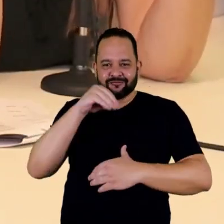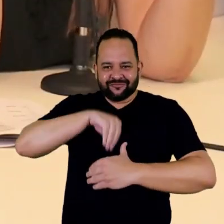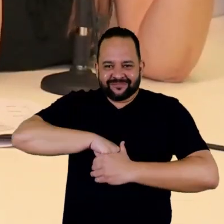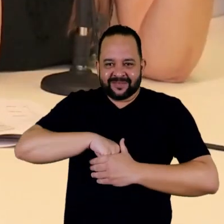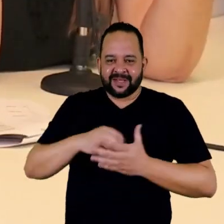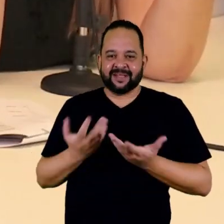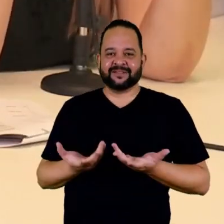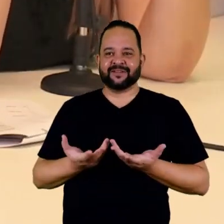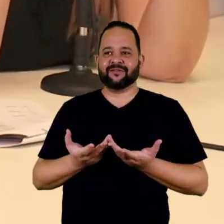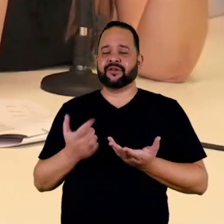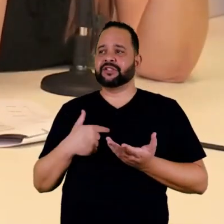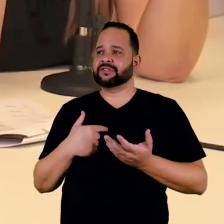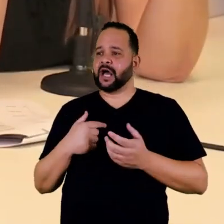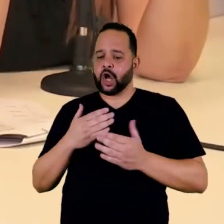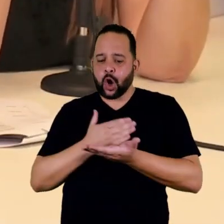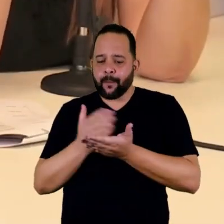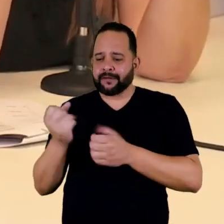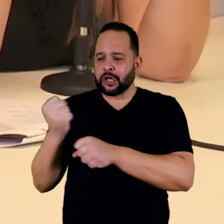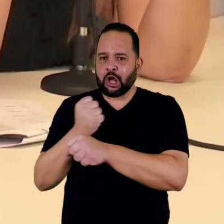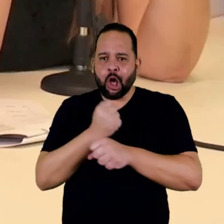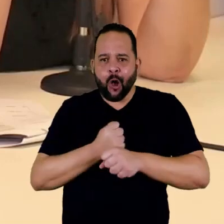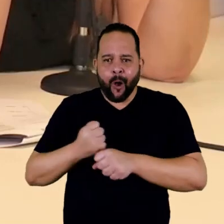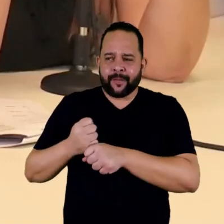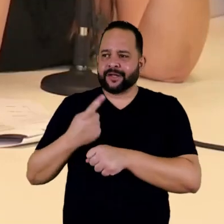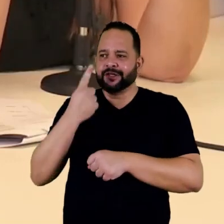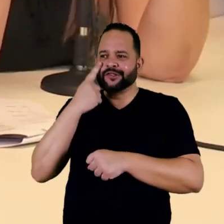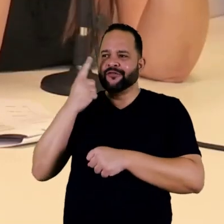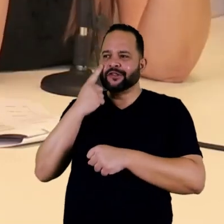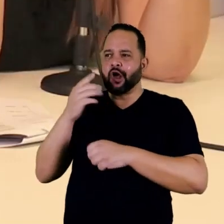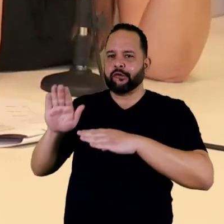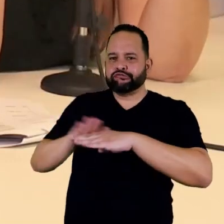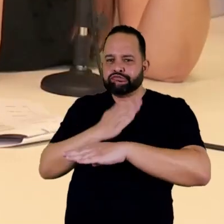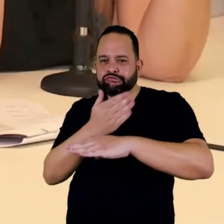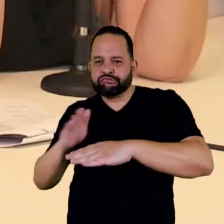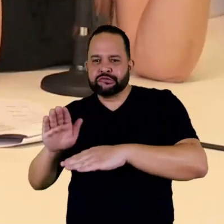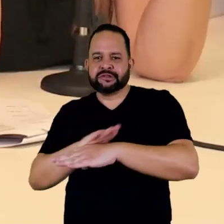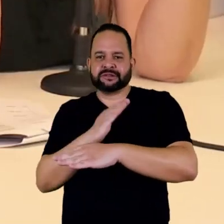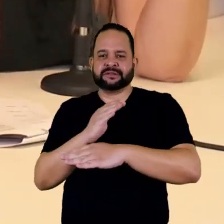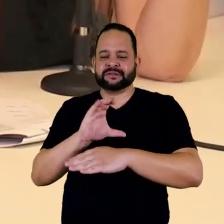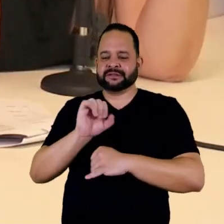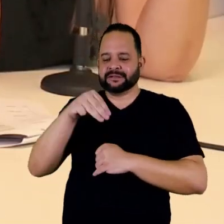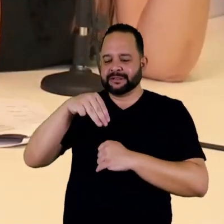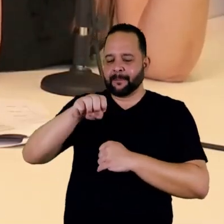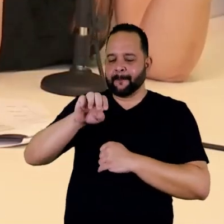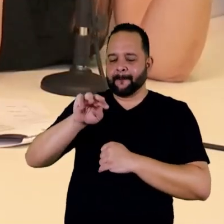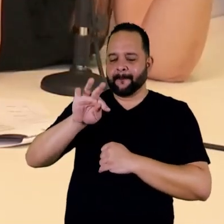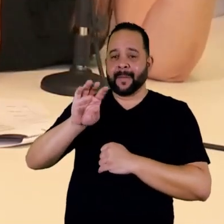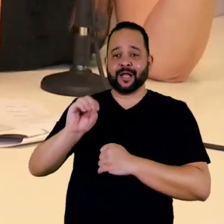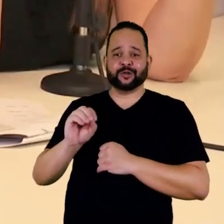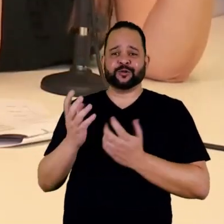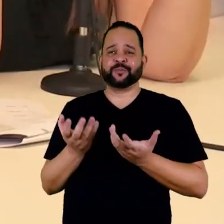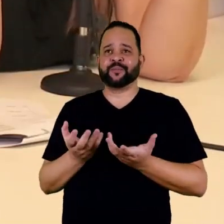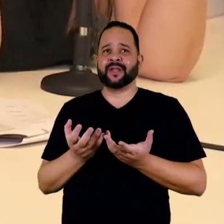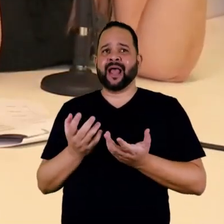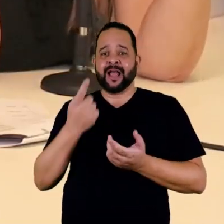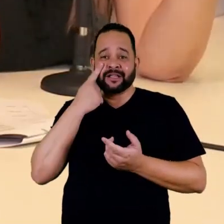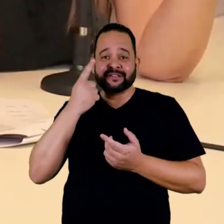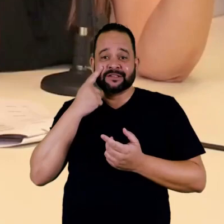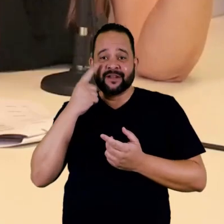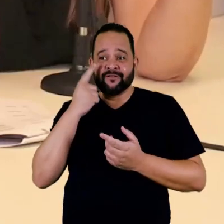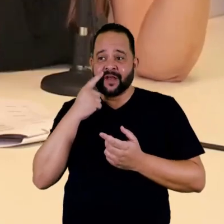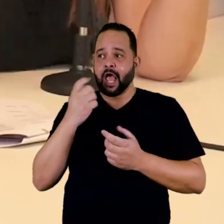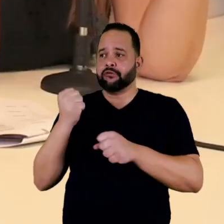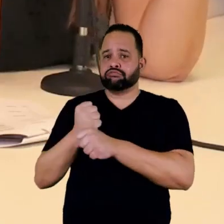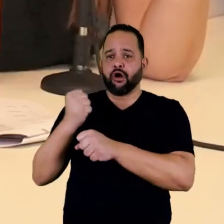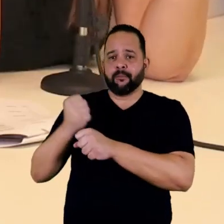obra A gente tem a só estrutura de concreto né então é a parte fria que a gente brinca da obra e aí quando você começa a ver isso sendo